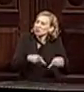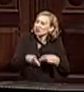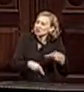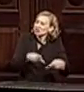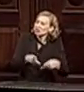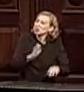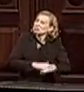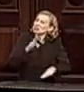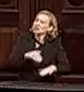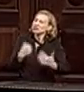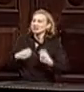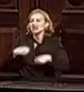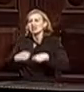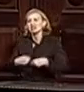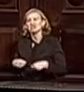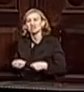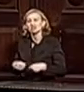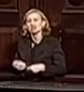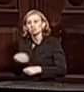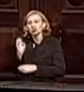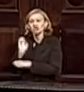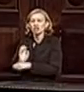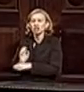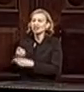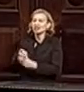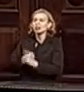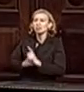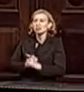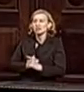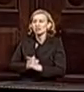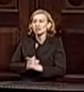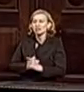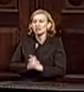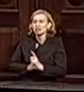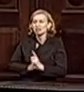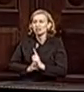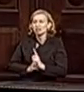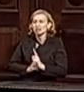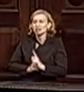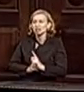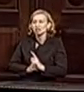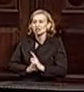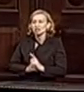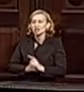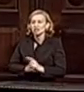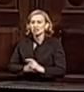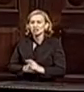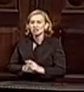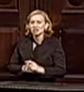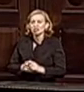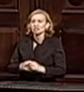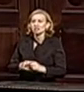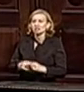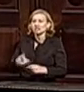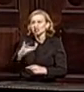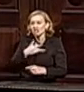Estado, aquela que depende dos serviços públicos de saúde, principalmente.